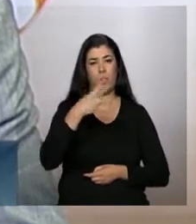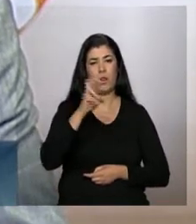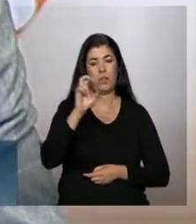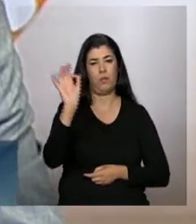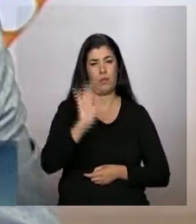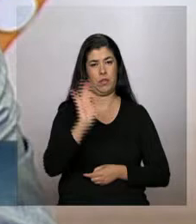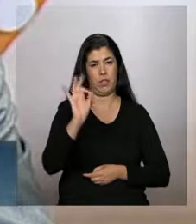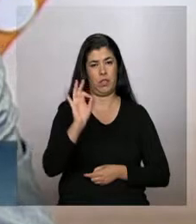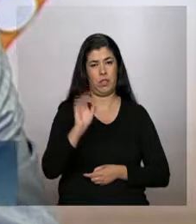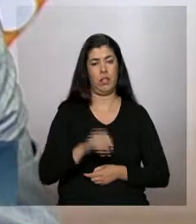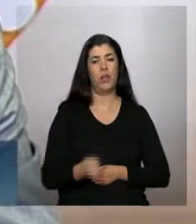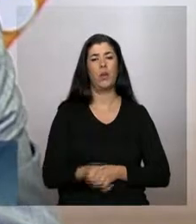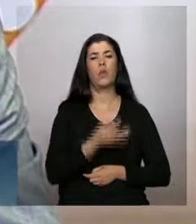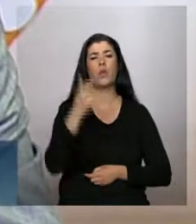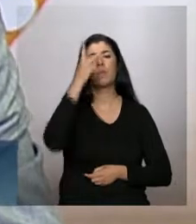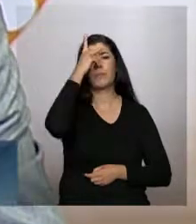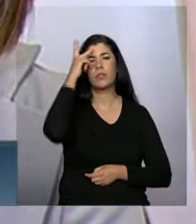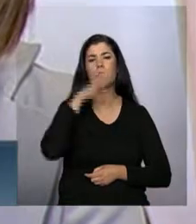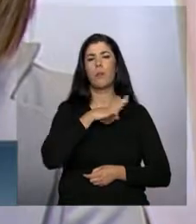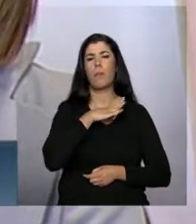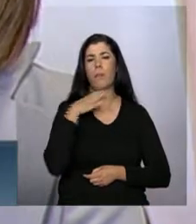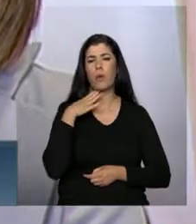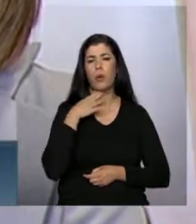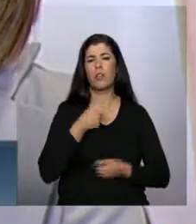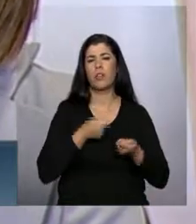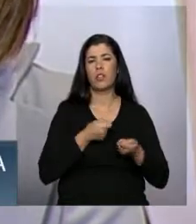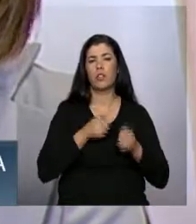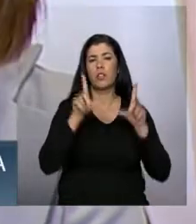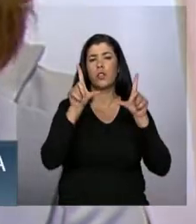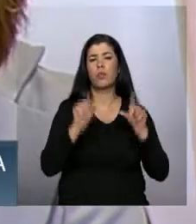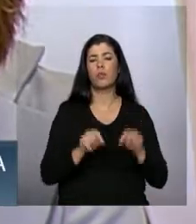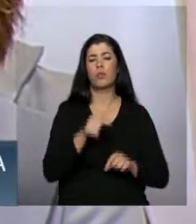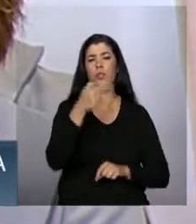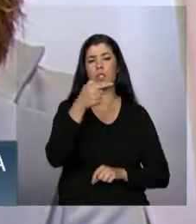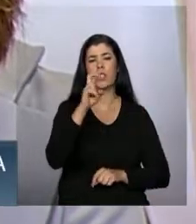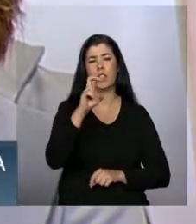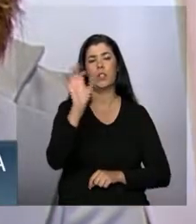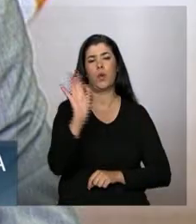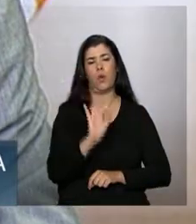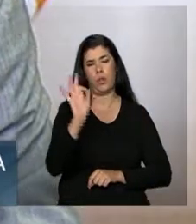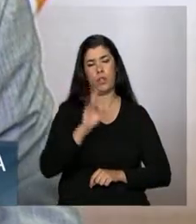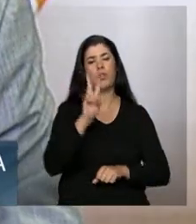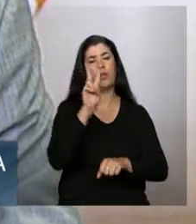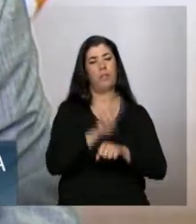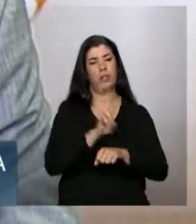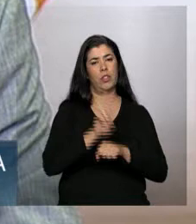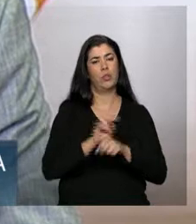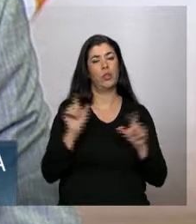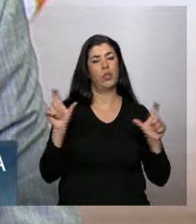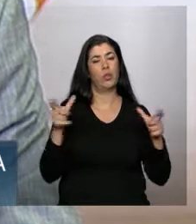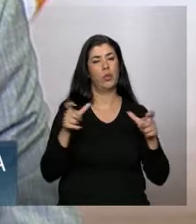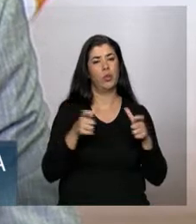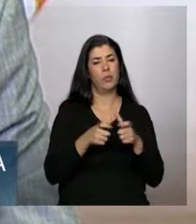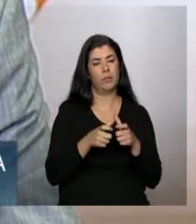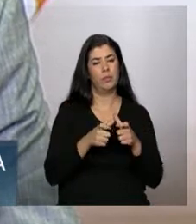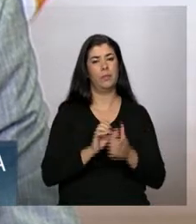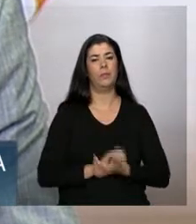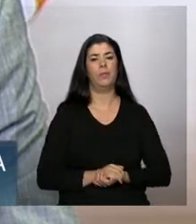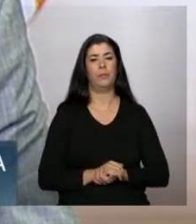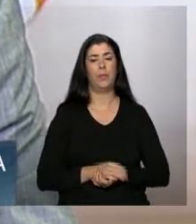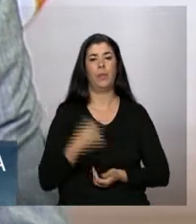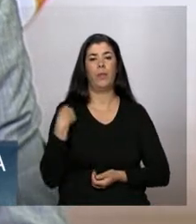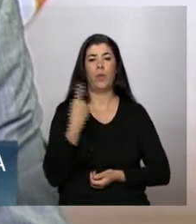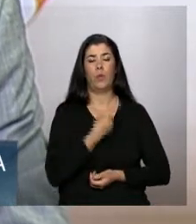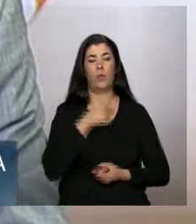óbitos, até 75% de proteção, diminuição do número de óbitos.